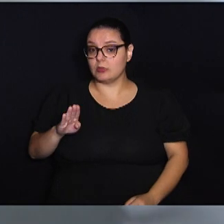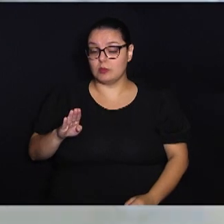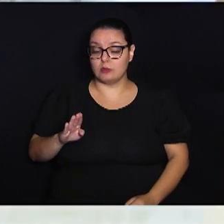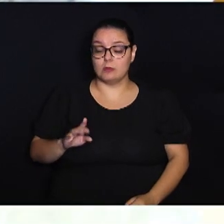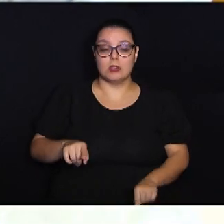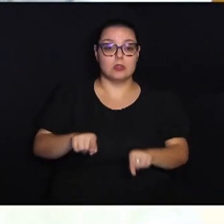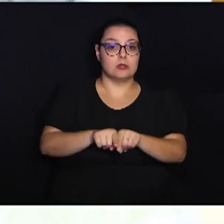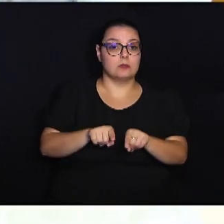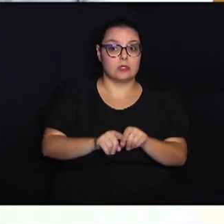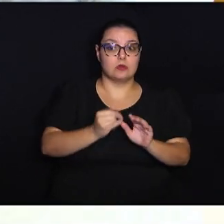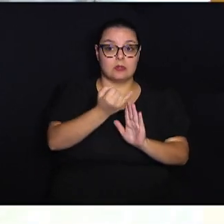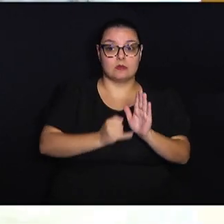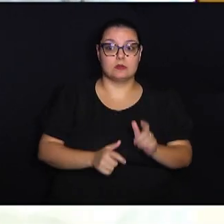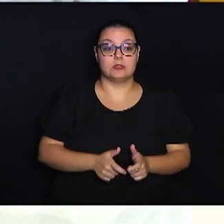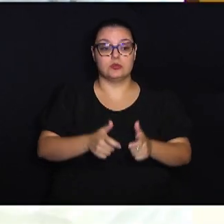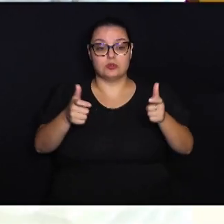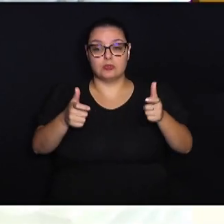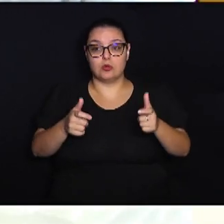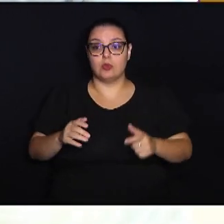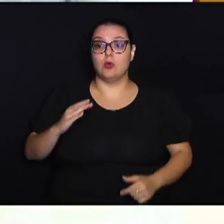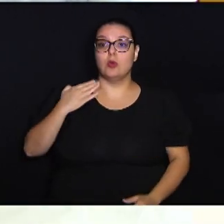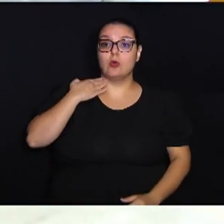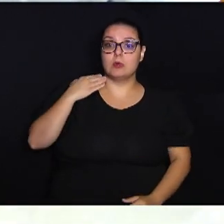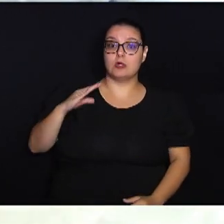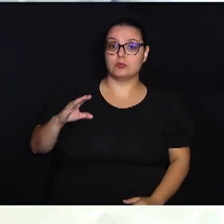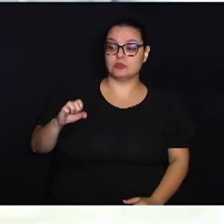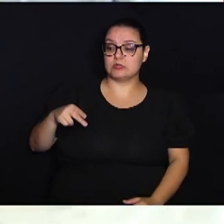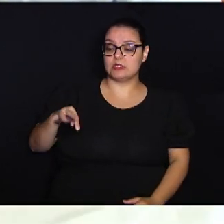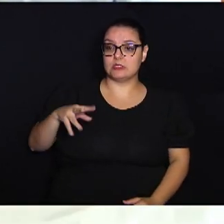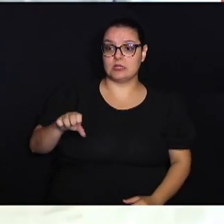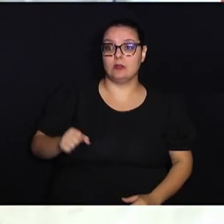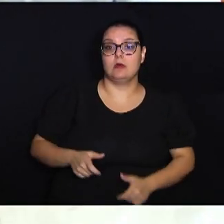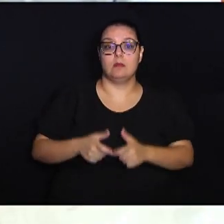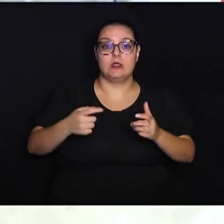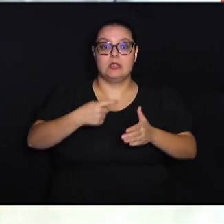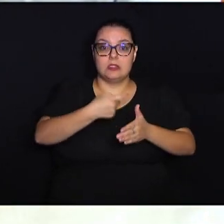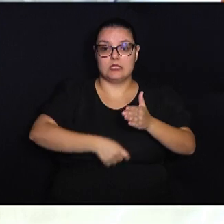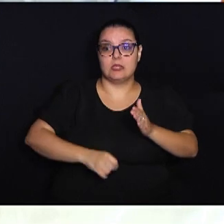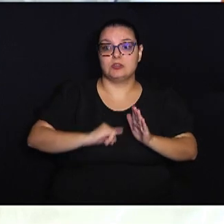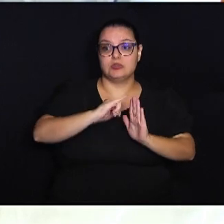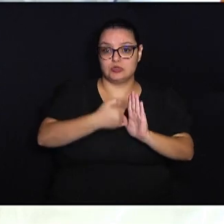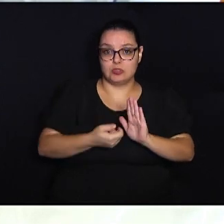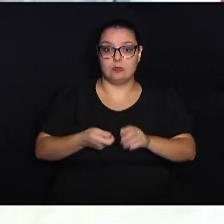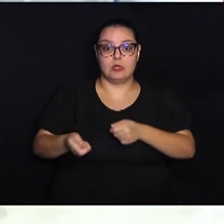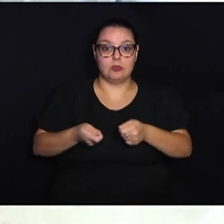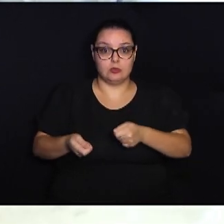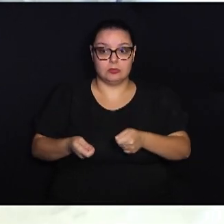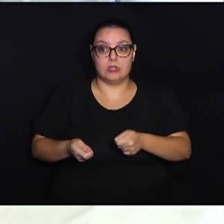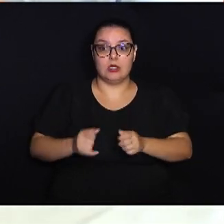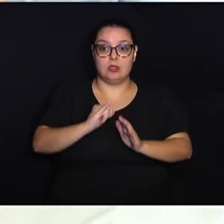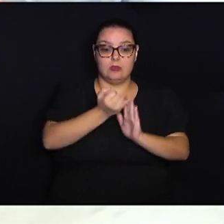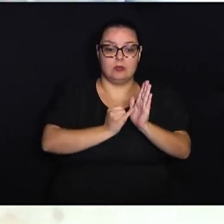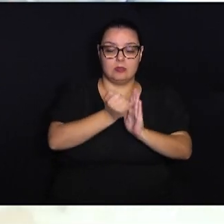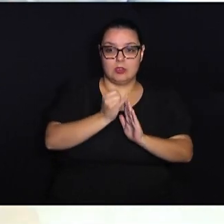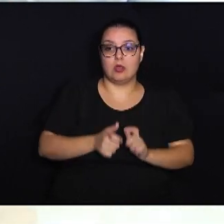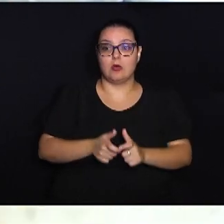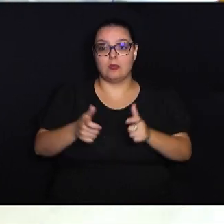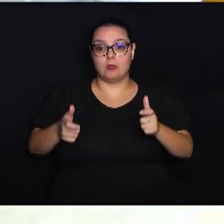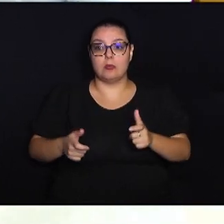população brasileira. São histórias que retratam como a agricultura familiar, de base agroecológica, vem